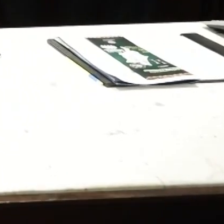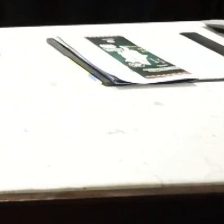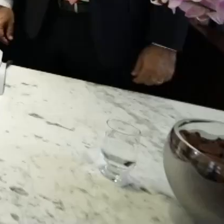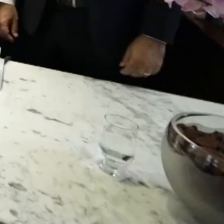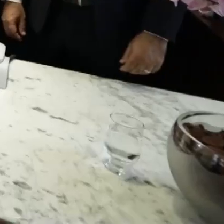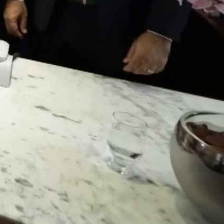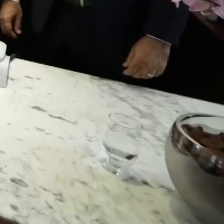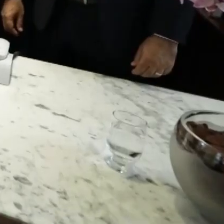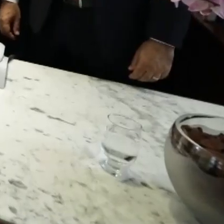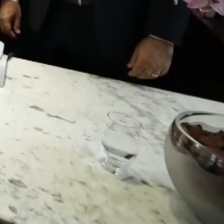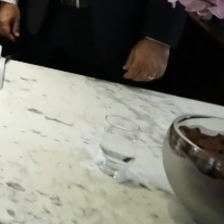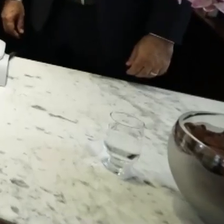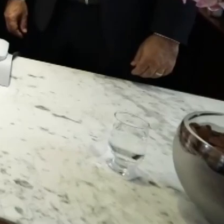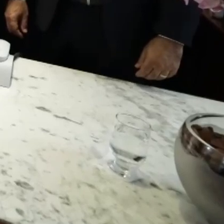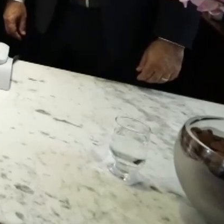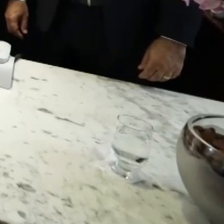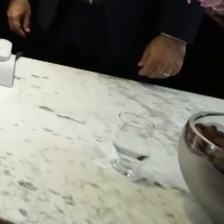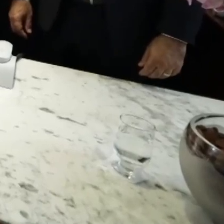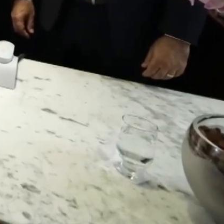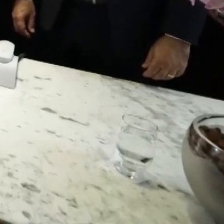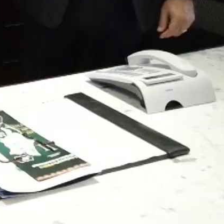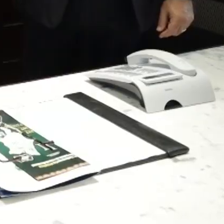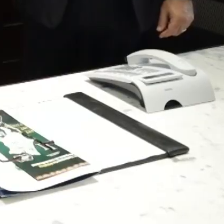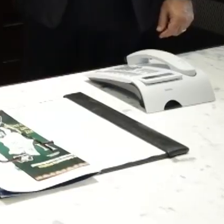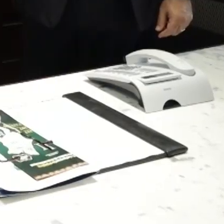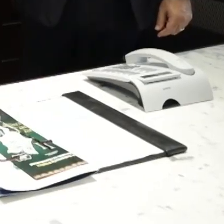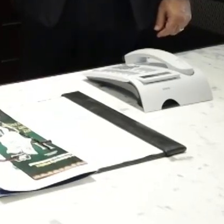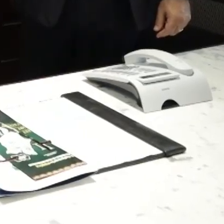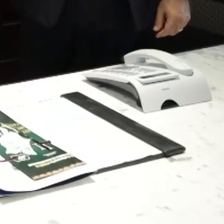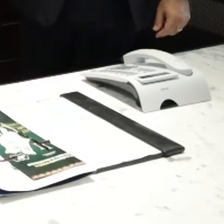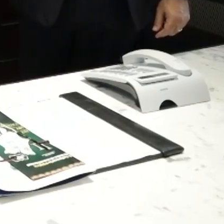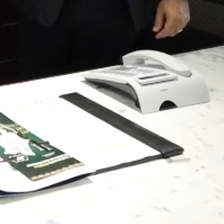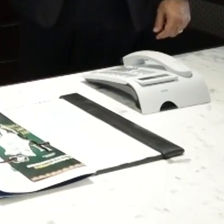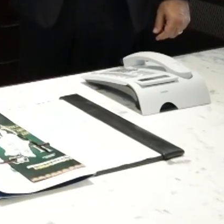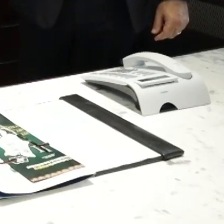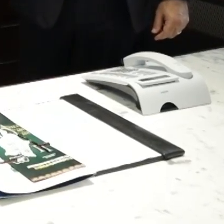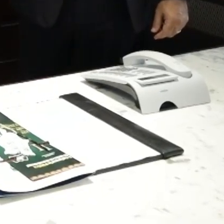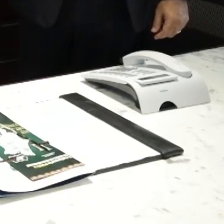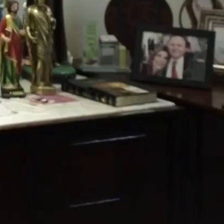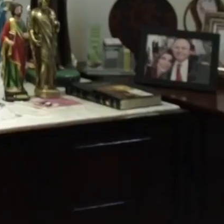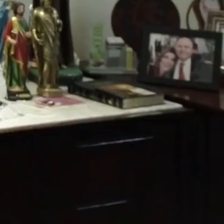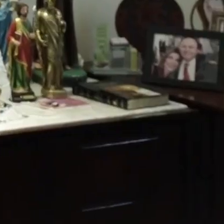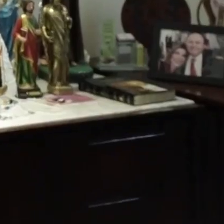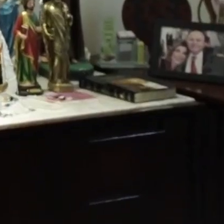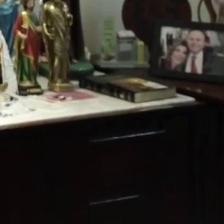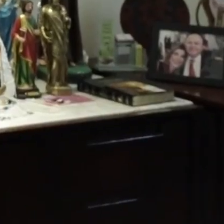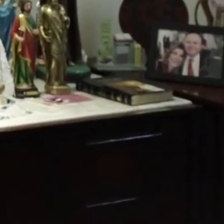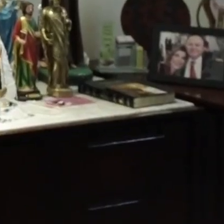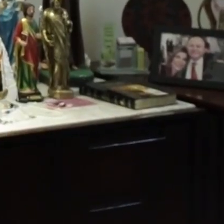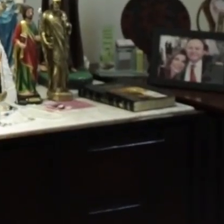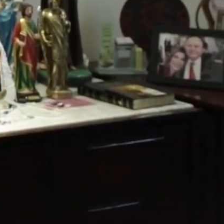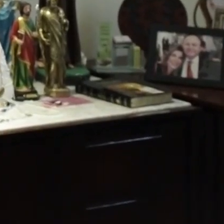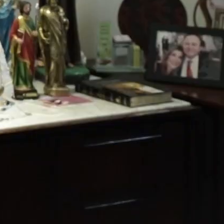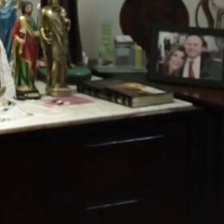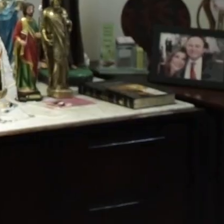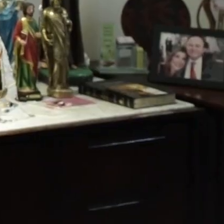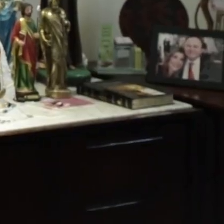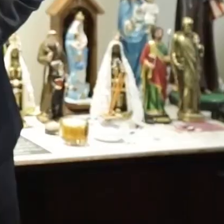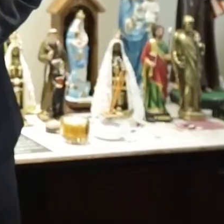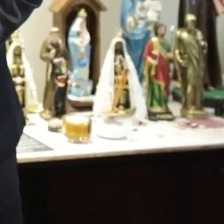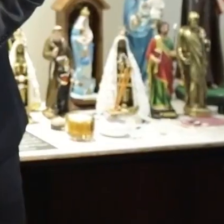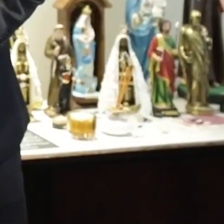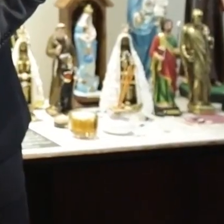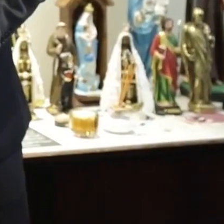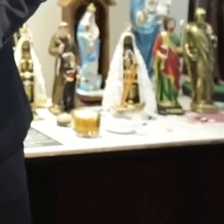do Maranhão, Iracema Vale, recebeu no Palácio dos Leões uma comitiva de deputados estaduais que participou do ato de nomeação do